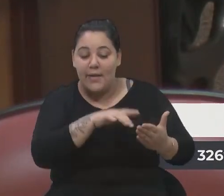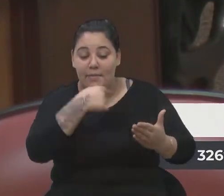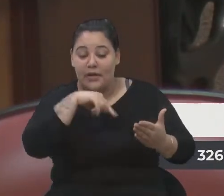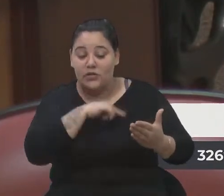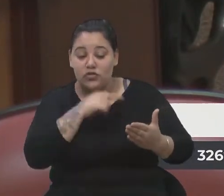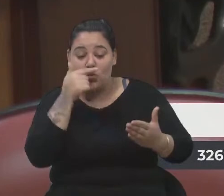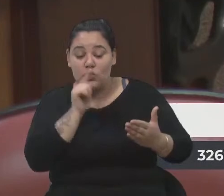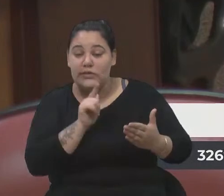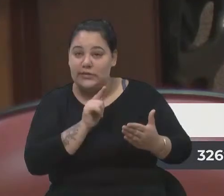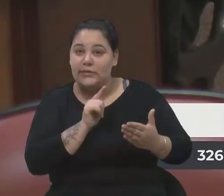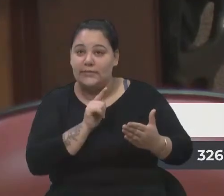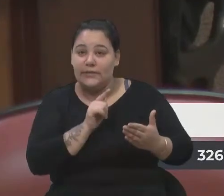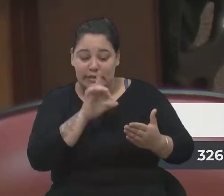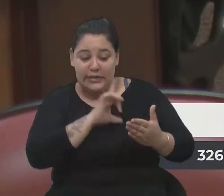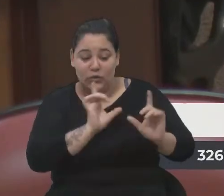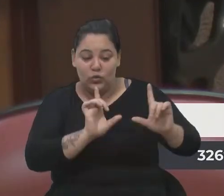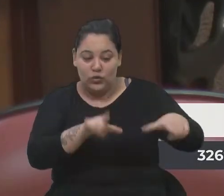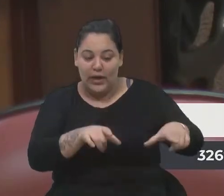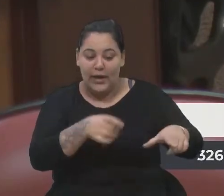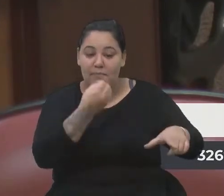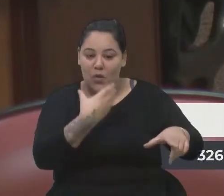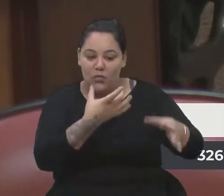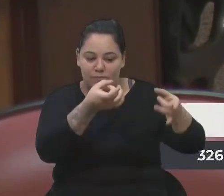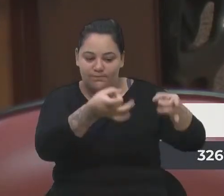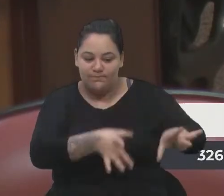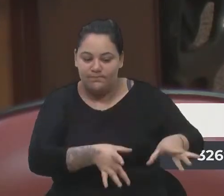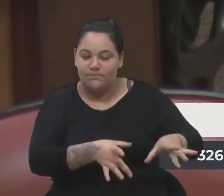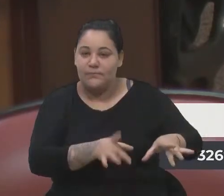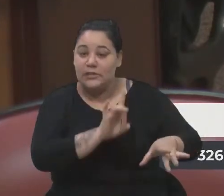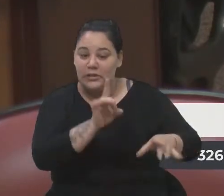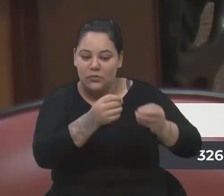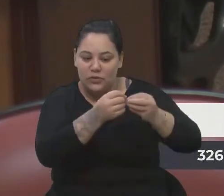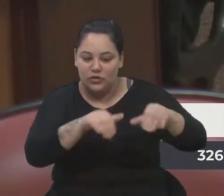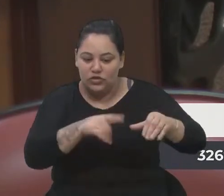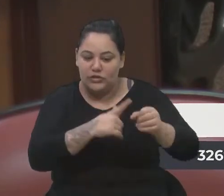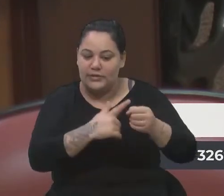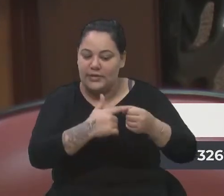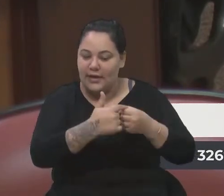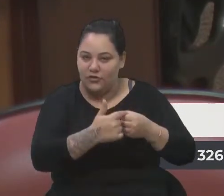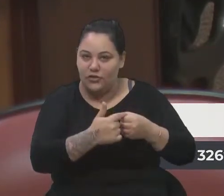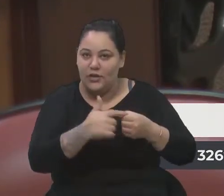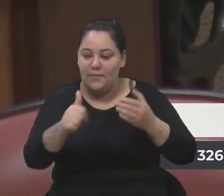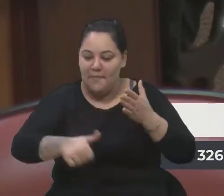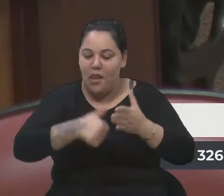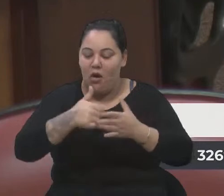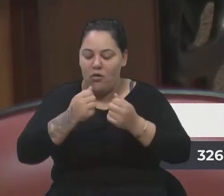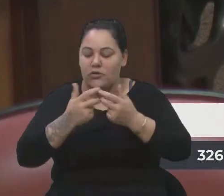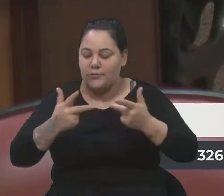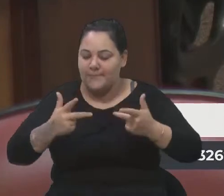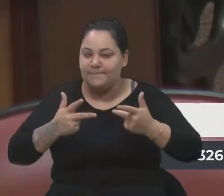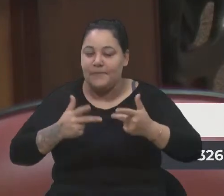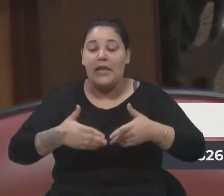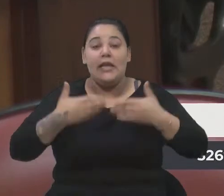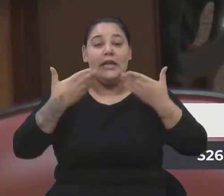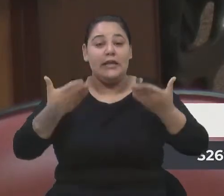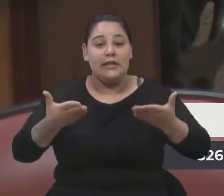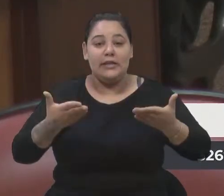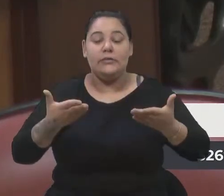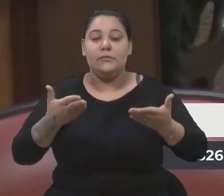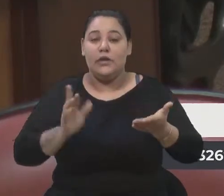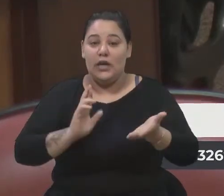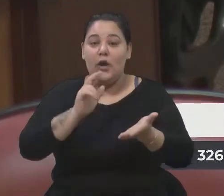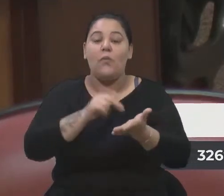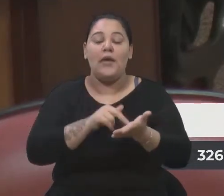possa ter essa situação garantida na nossa cidade de Caxias do Sul. Então, é uma questão realmente